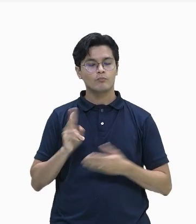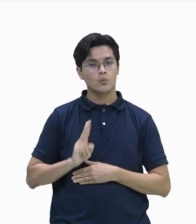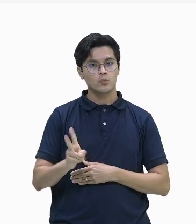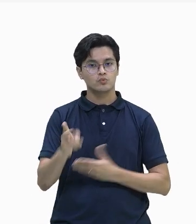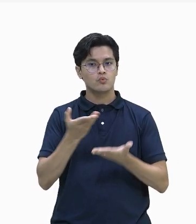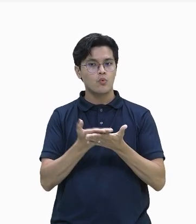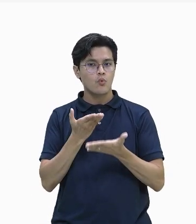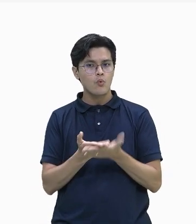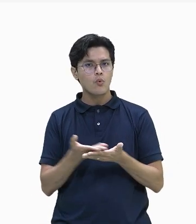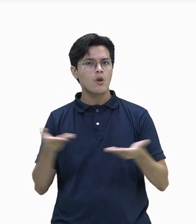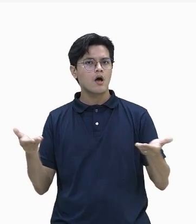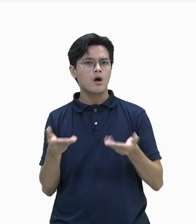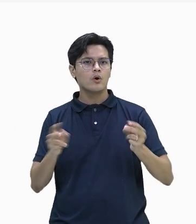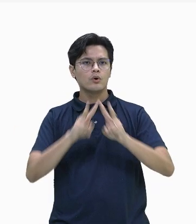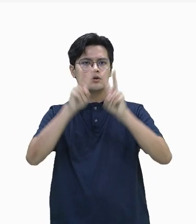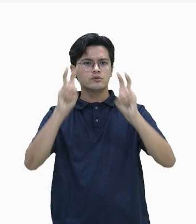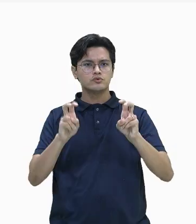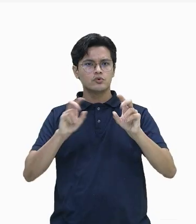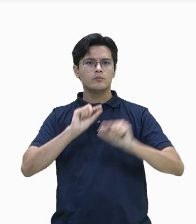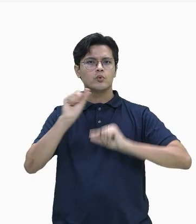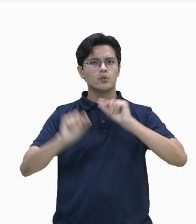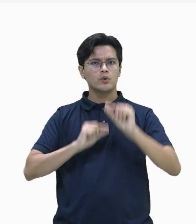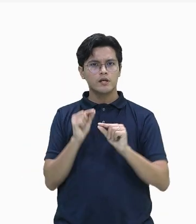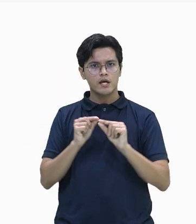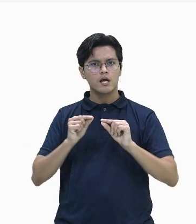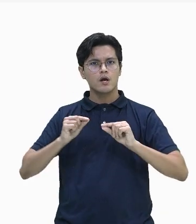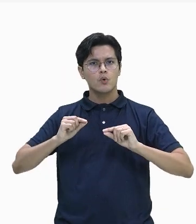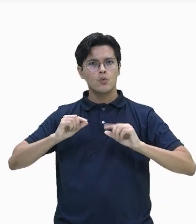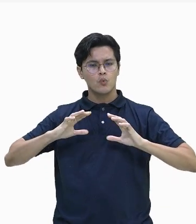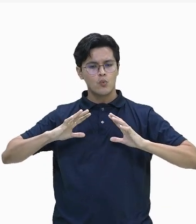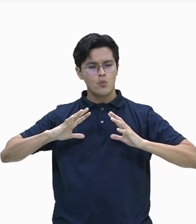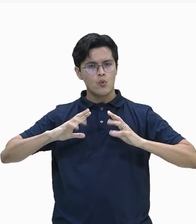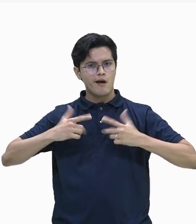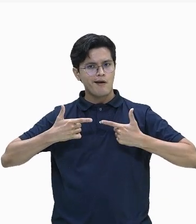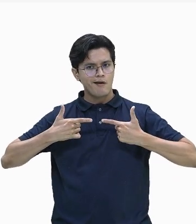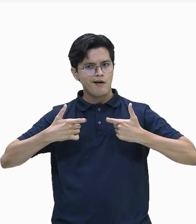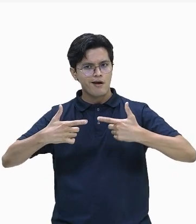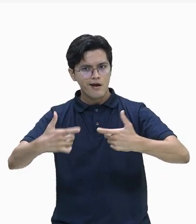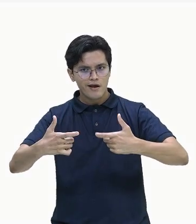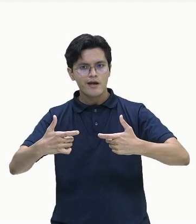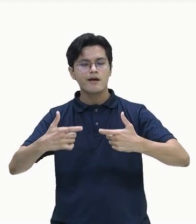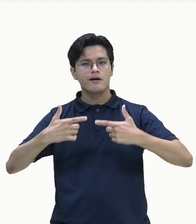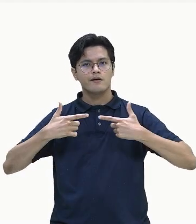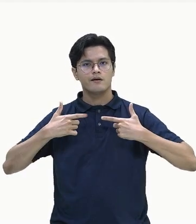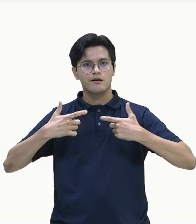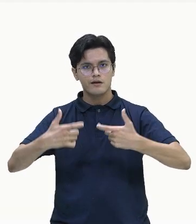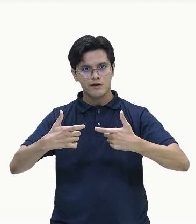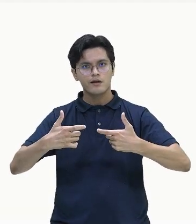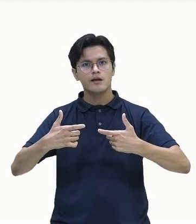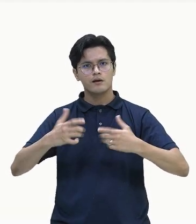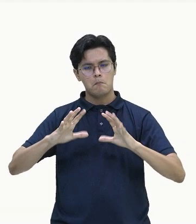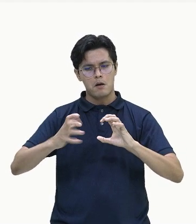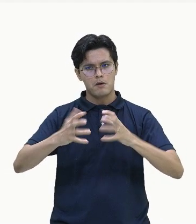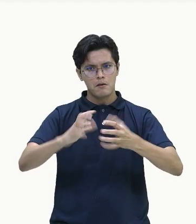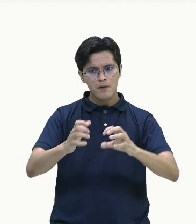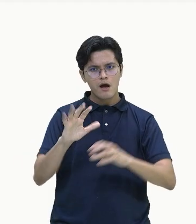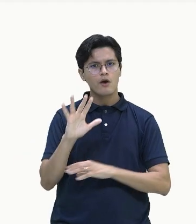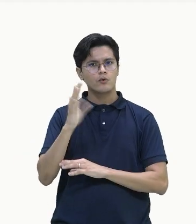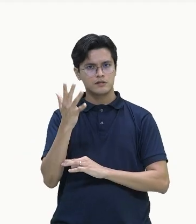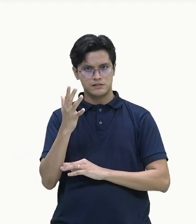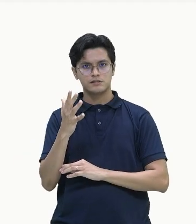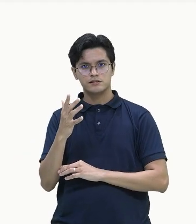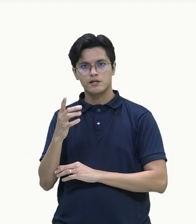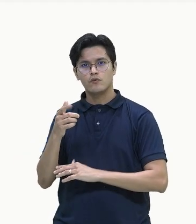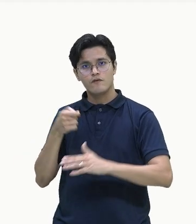agora dos conflitos indiretos, certo? Financiados por essas duas superpotências. A gente tem